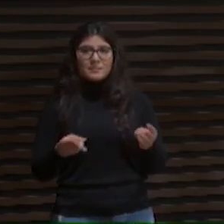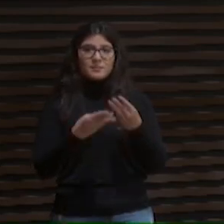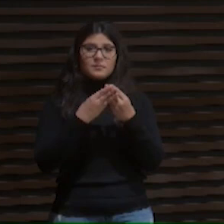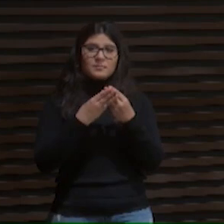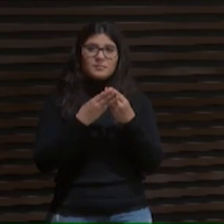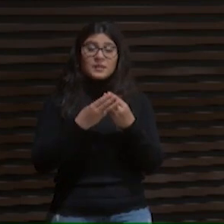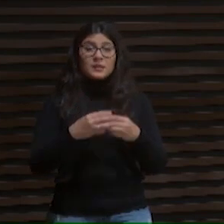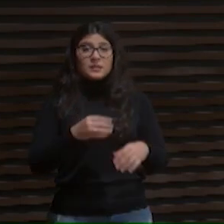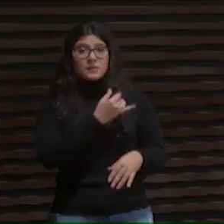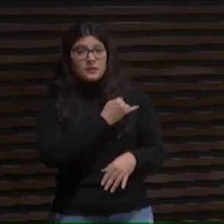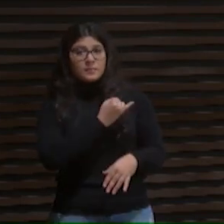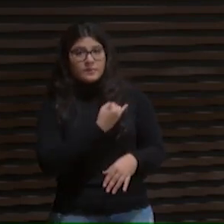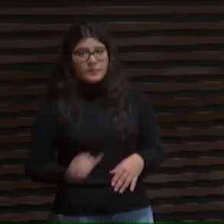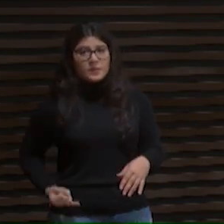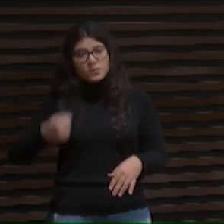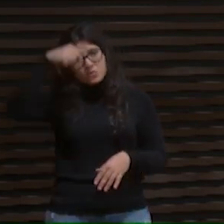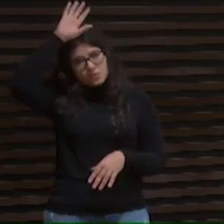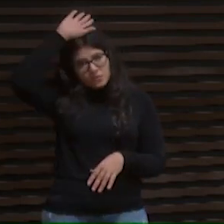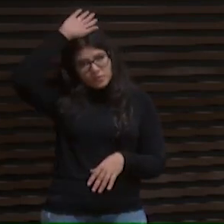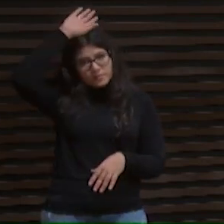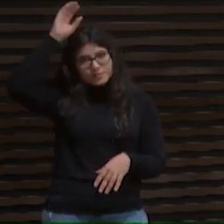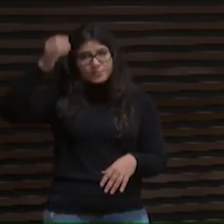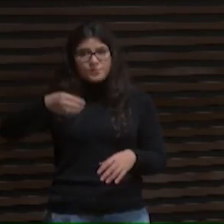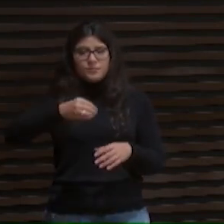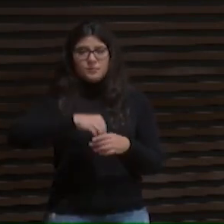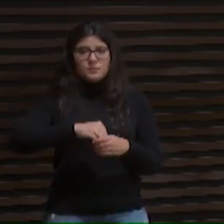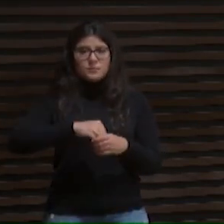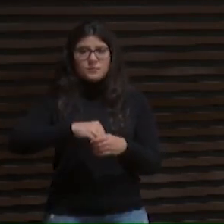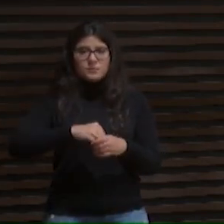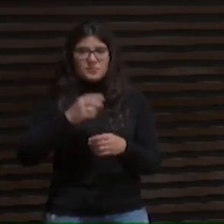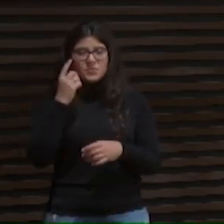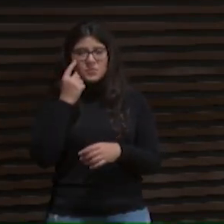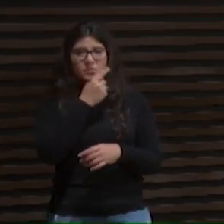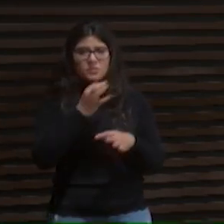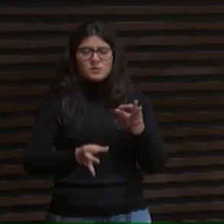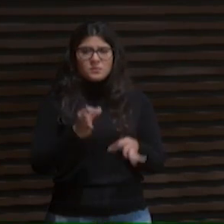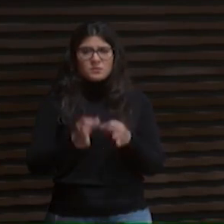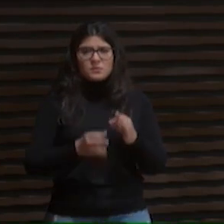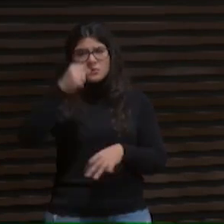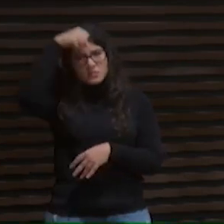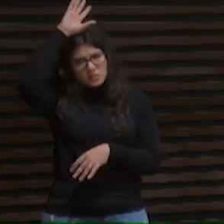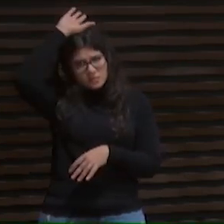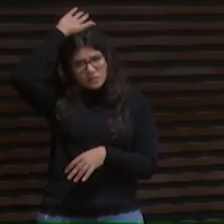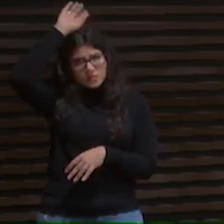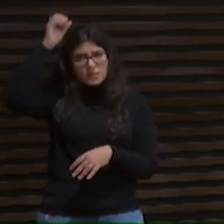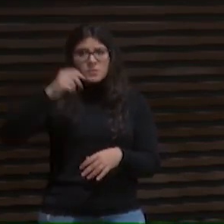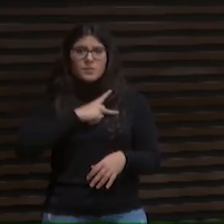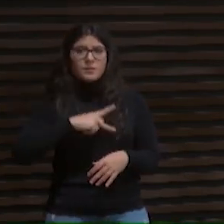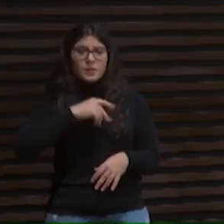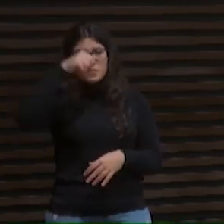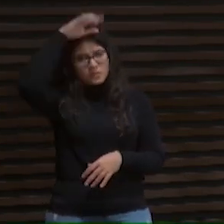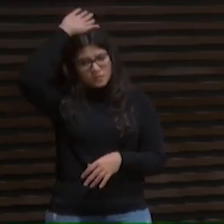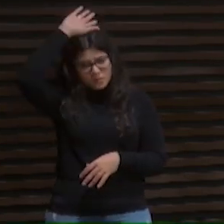de Roma. Dentro do olhar jurídico romano, e Paulo como romano que era,